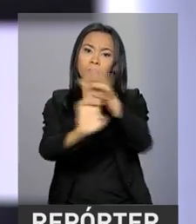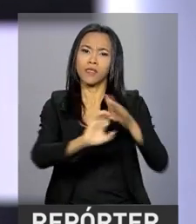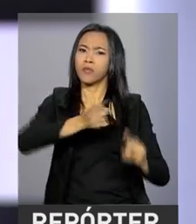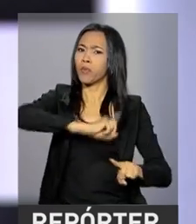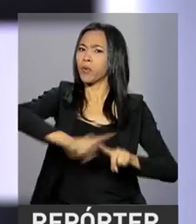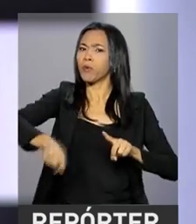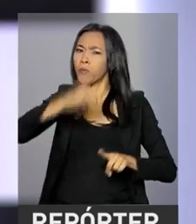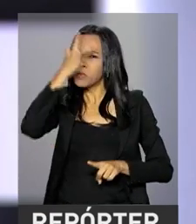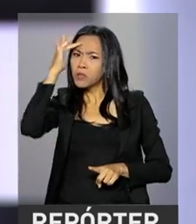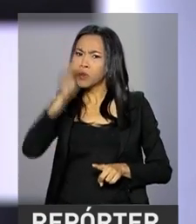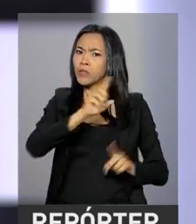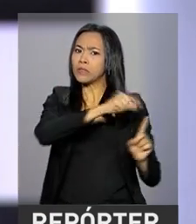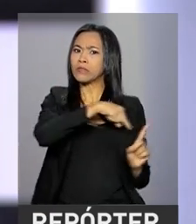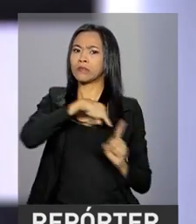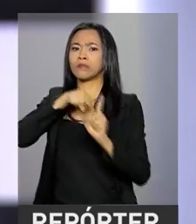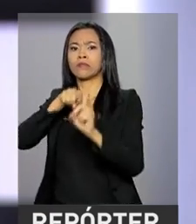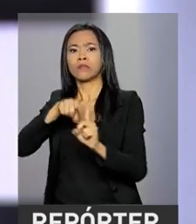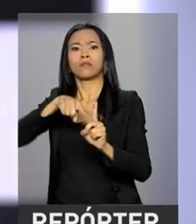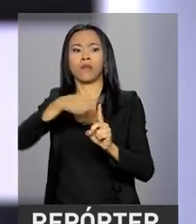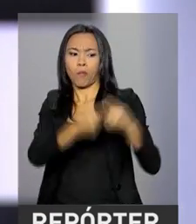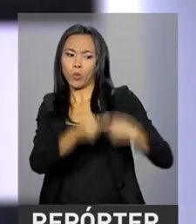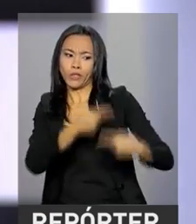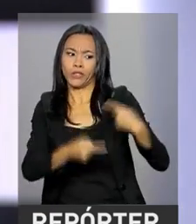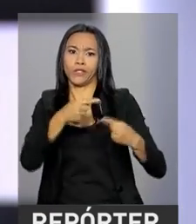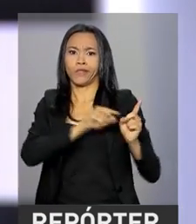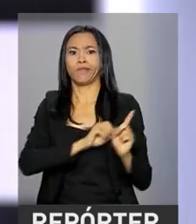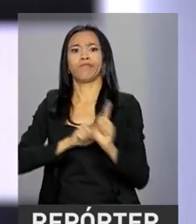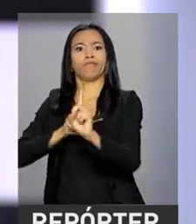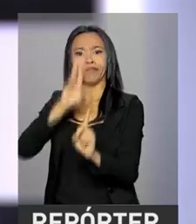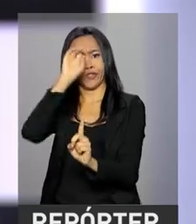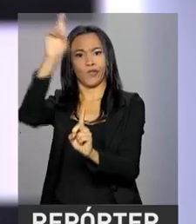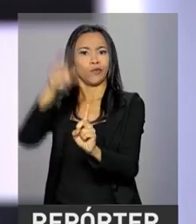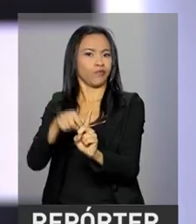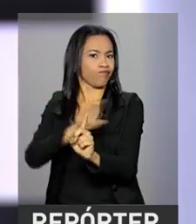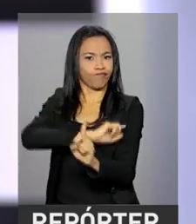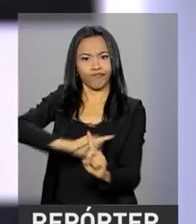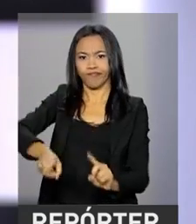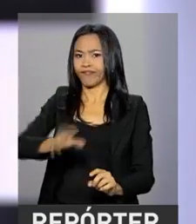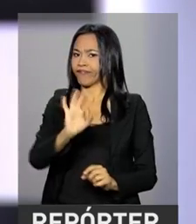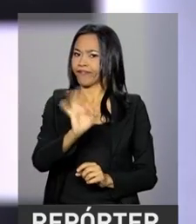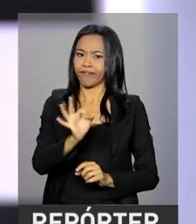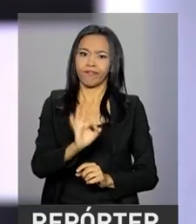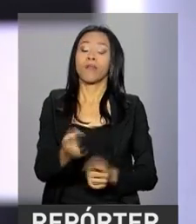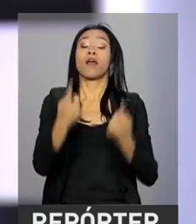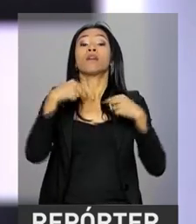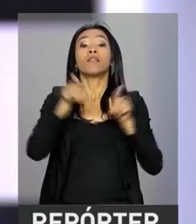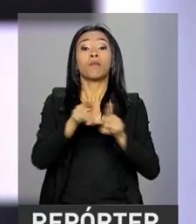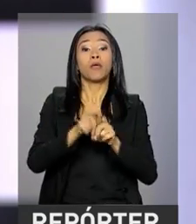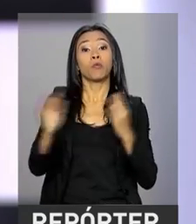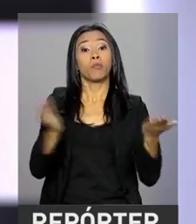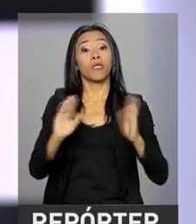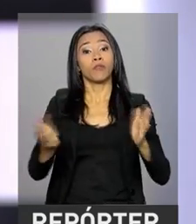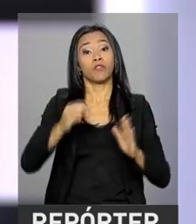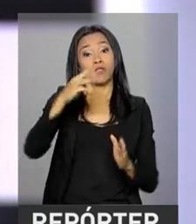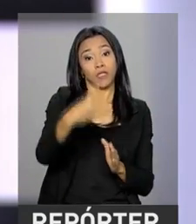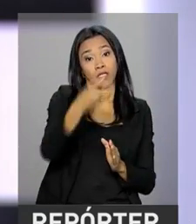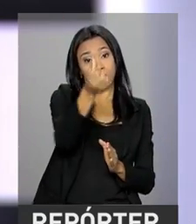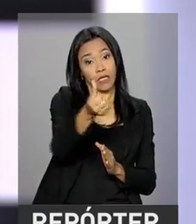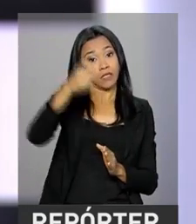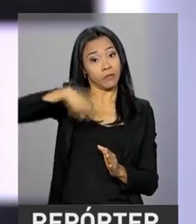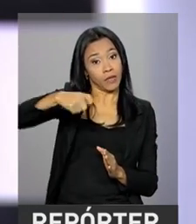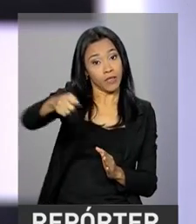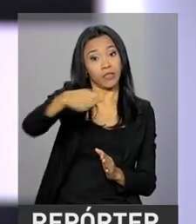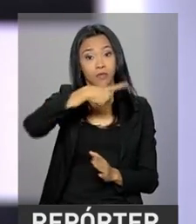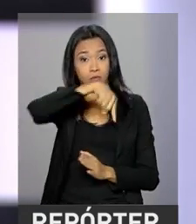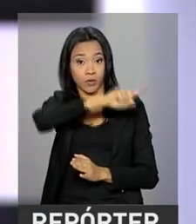atuação partidária ocupem postos de direção também passou a exigir um período de 36 meses de quarentena para que dirigentes